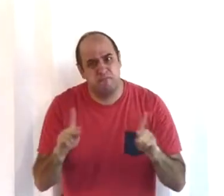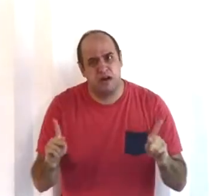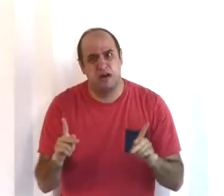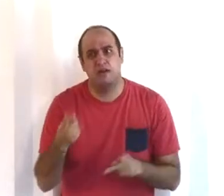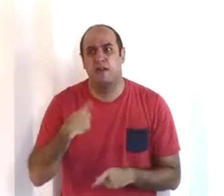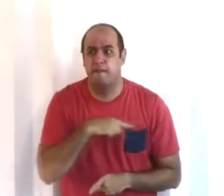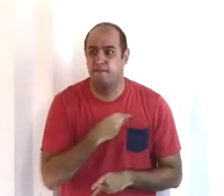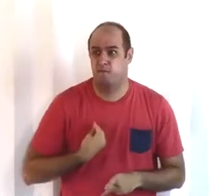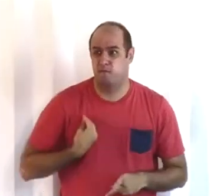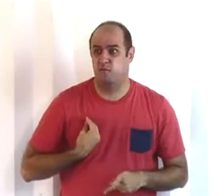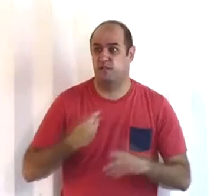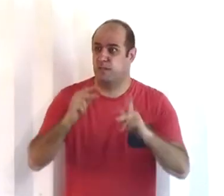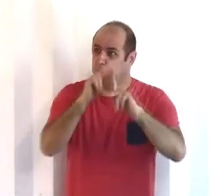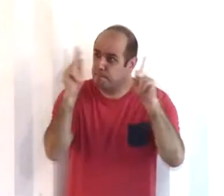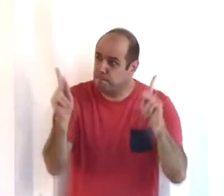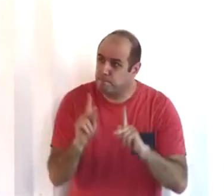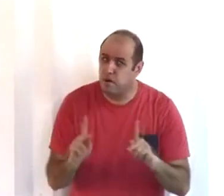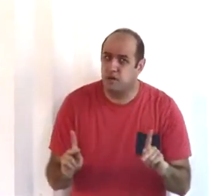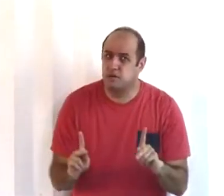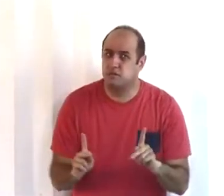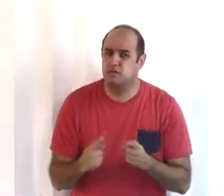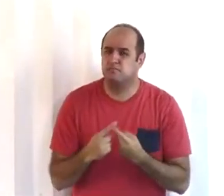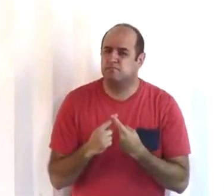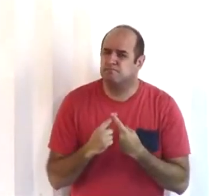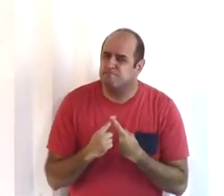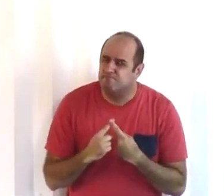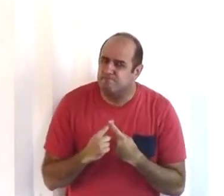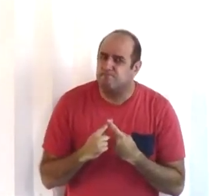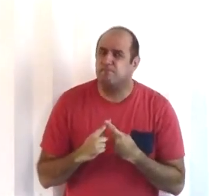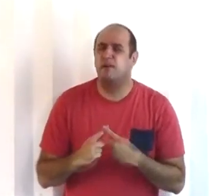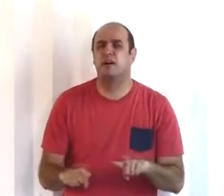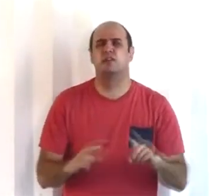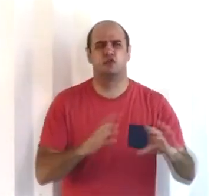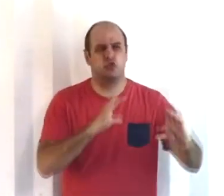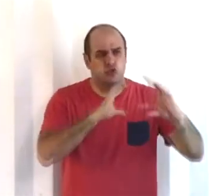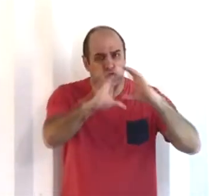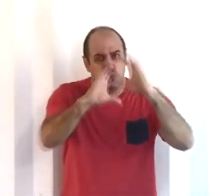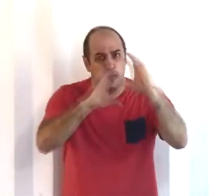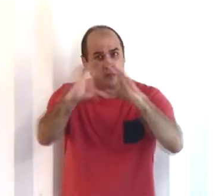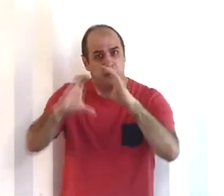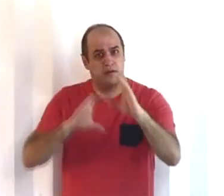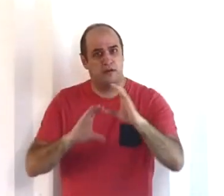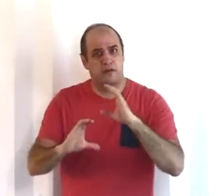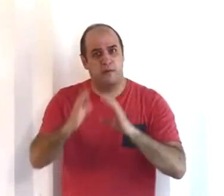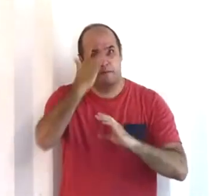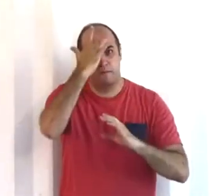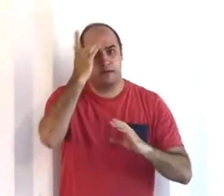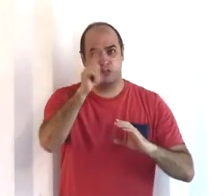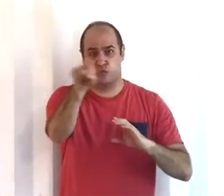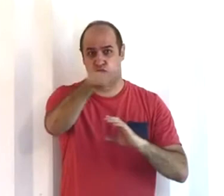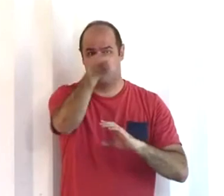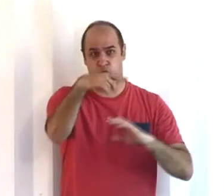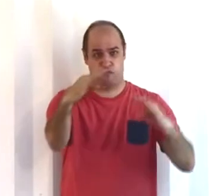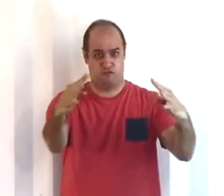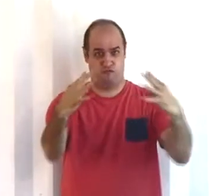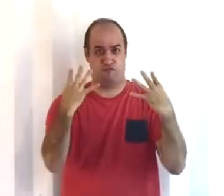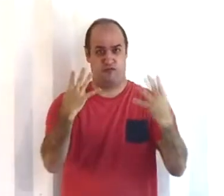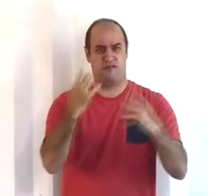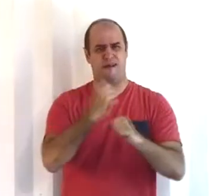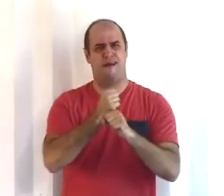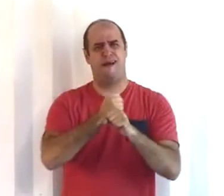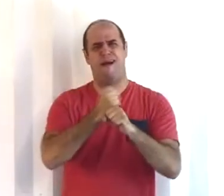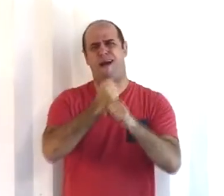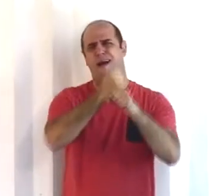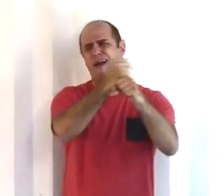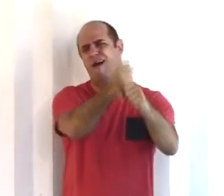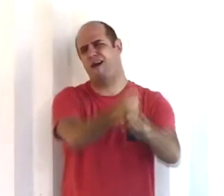em paz, mas nós também comunicamos com pessoas que vão ouvir essa exposição, talvez daqui a muitos